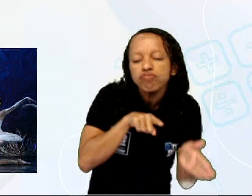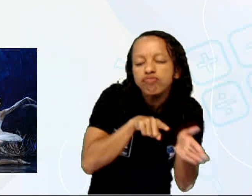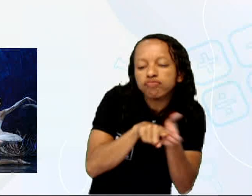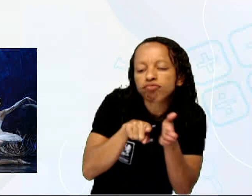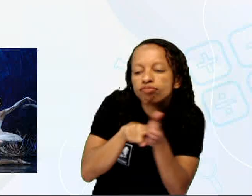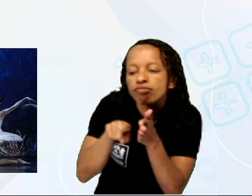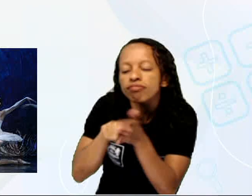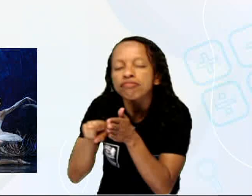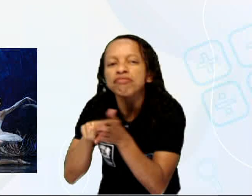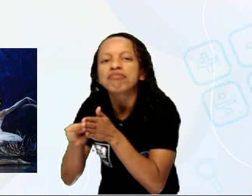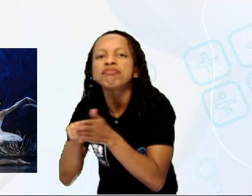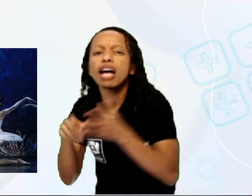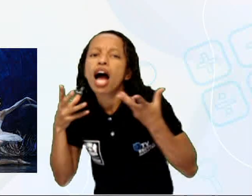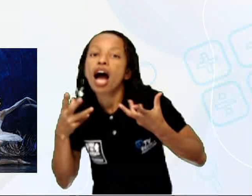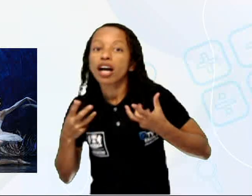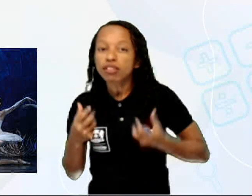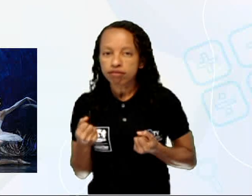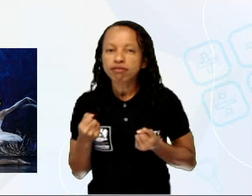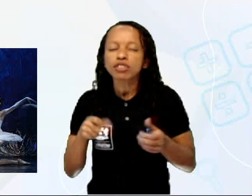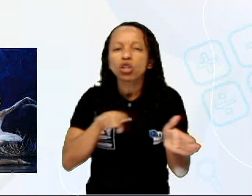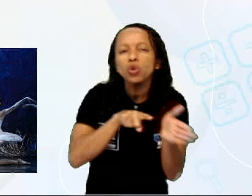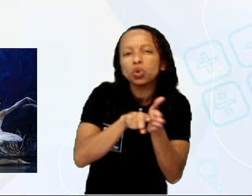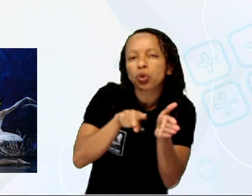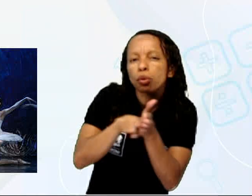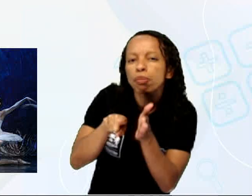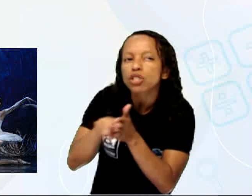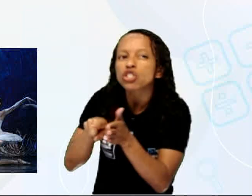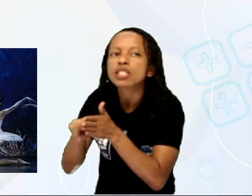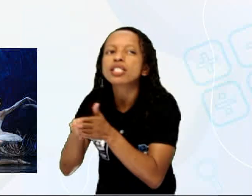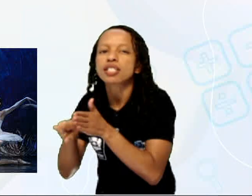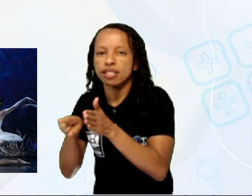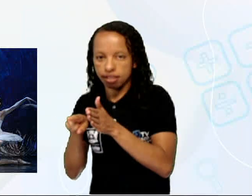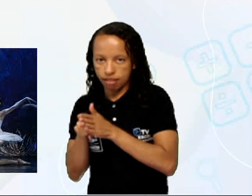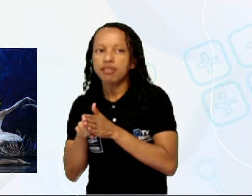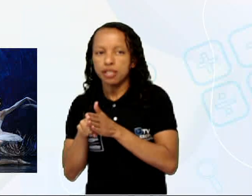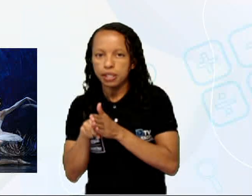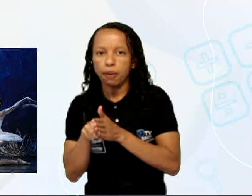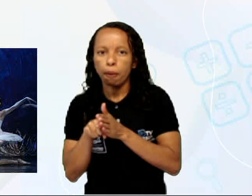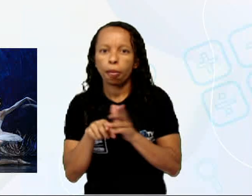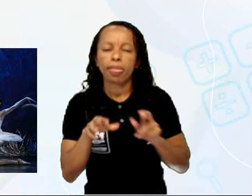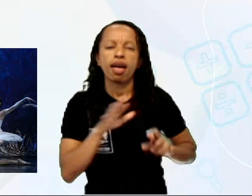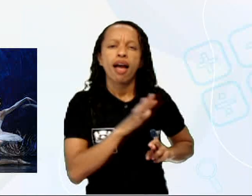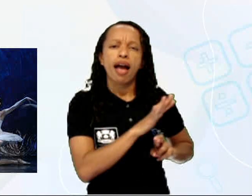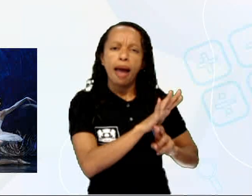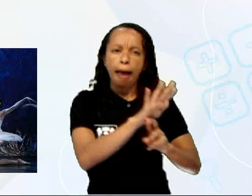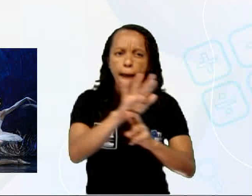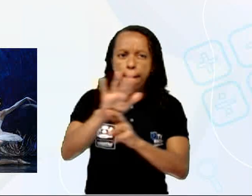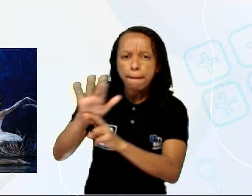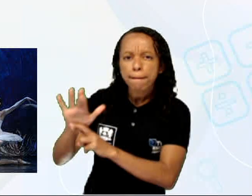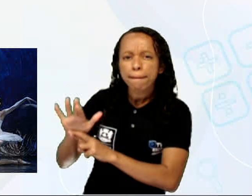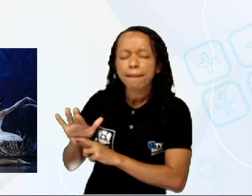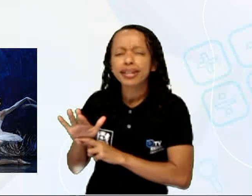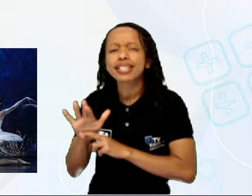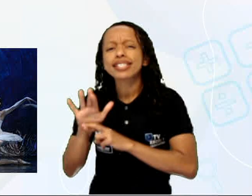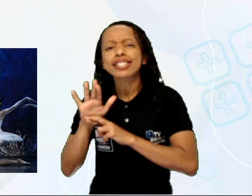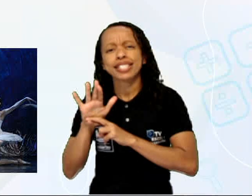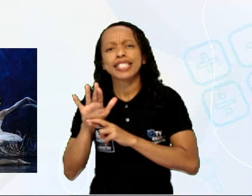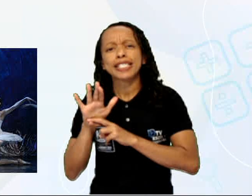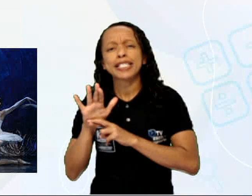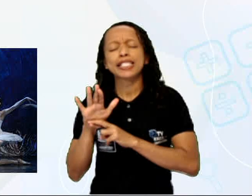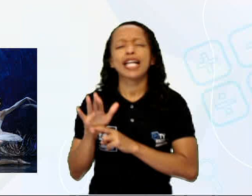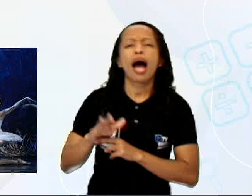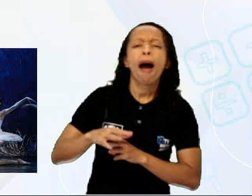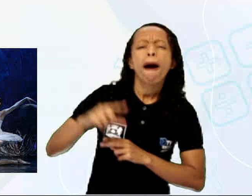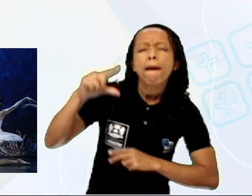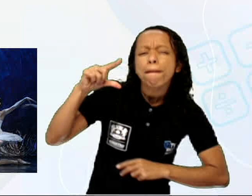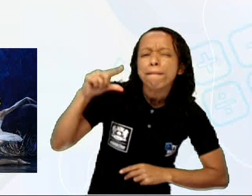Ela é disponível a muito pouca gente, né? Ela representa até uma forma de segregação, de diferenciação